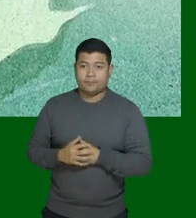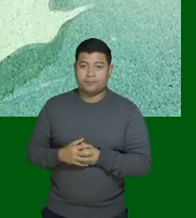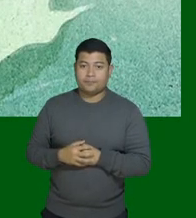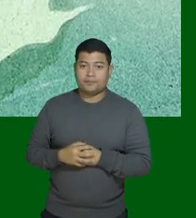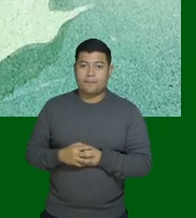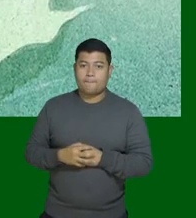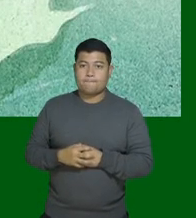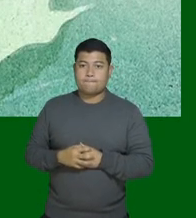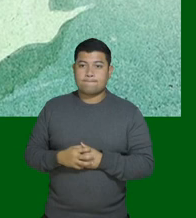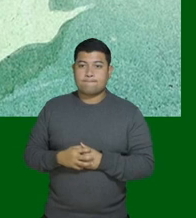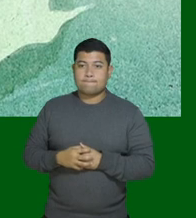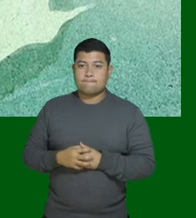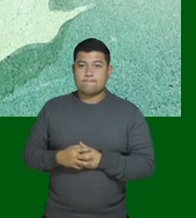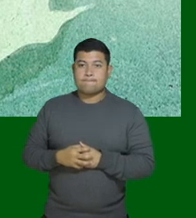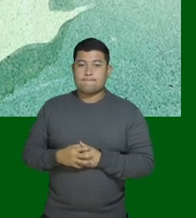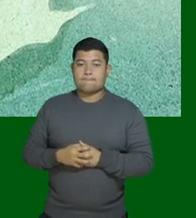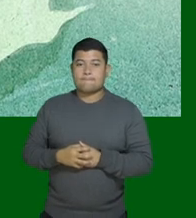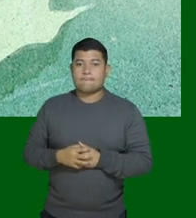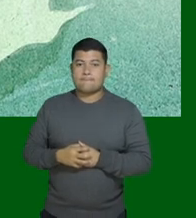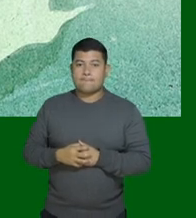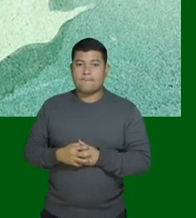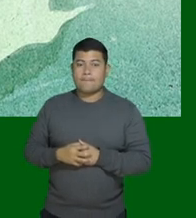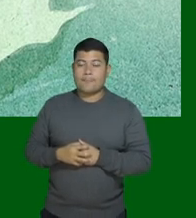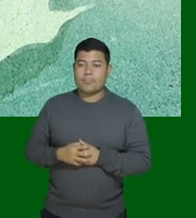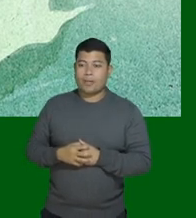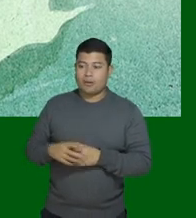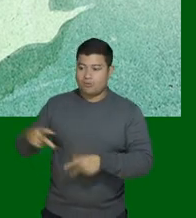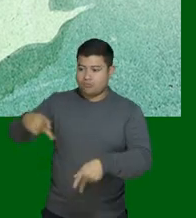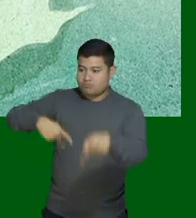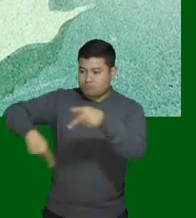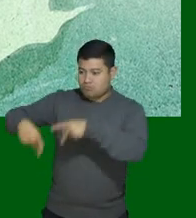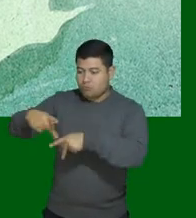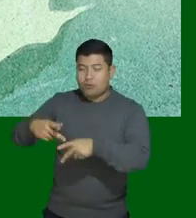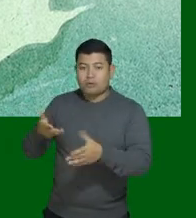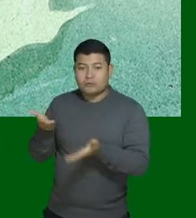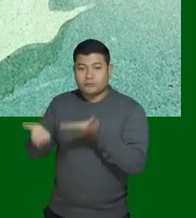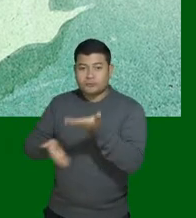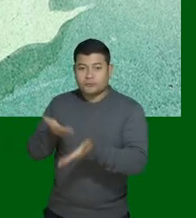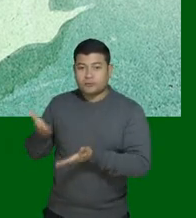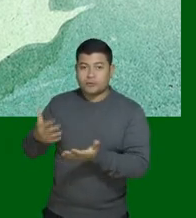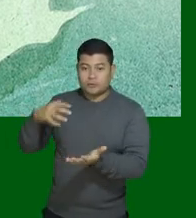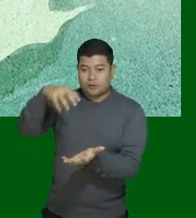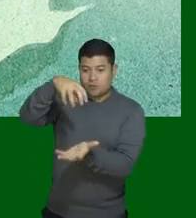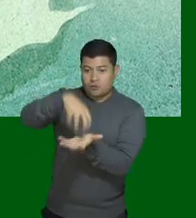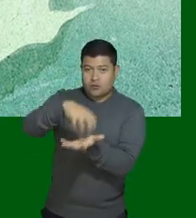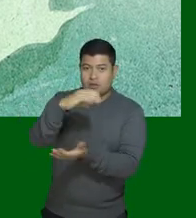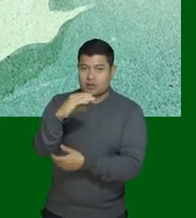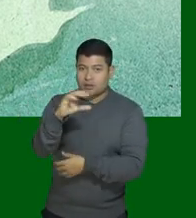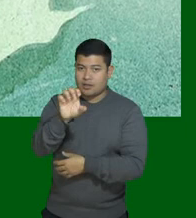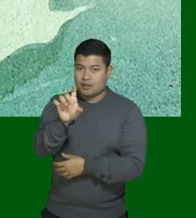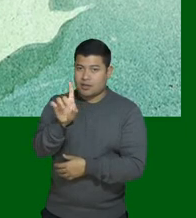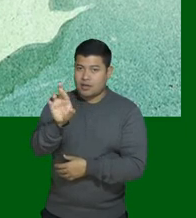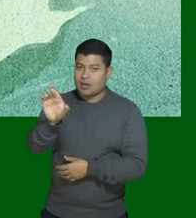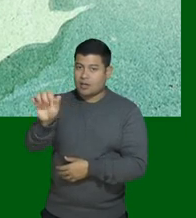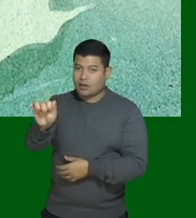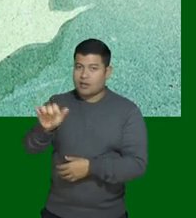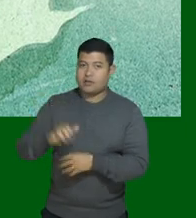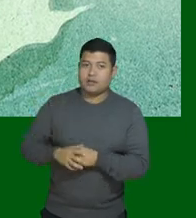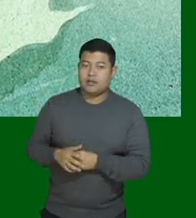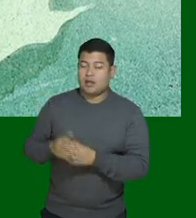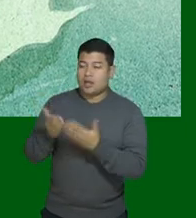Opa. O nosso público, né? O CEDRA realiza a avaliação e a reabilitação de crianças